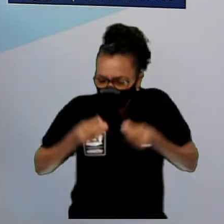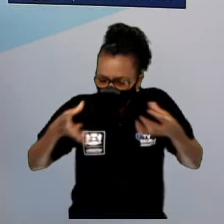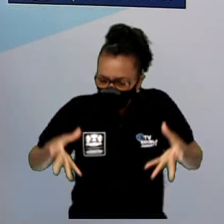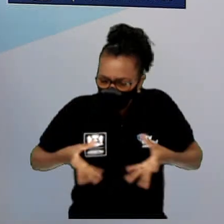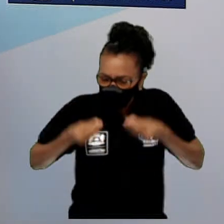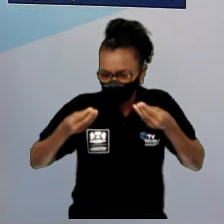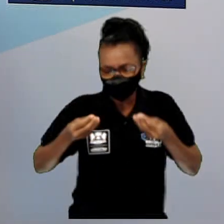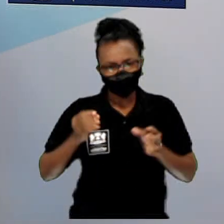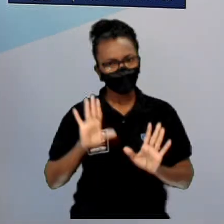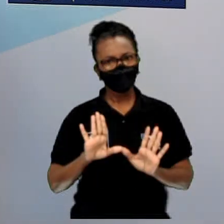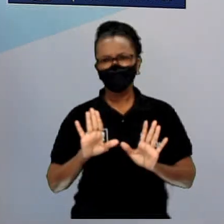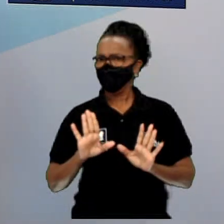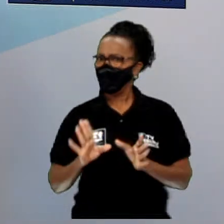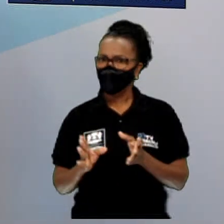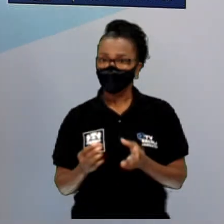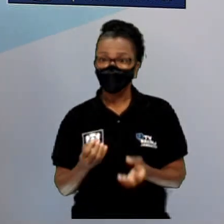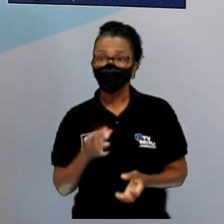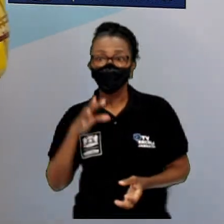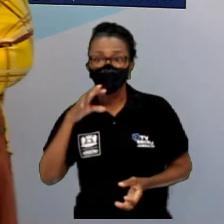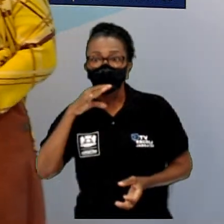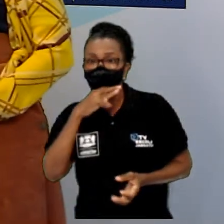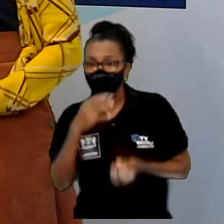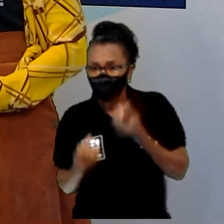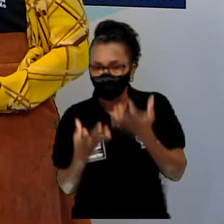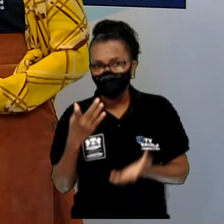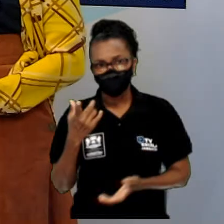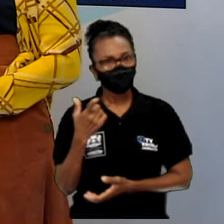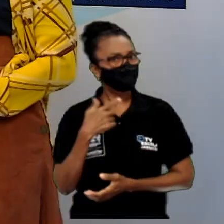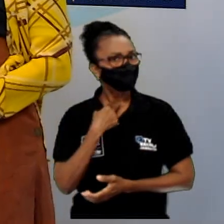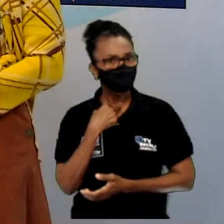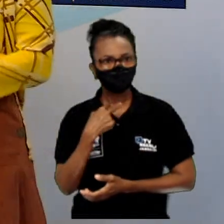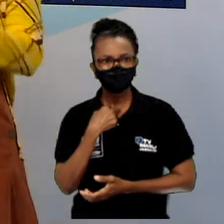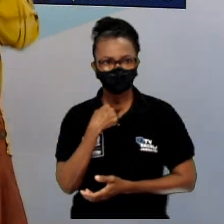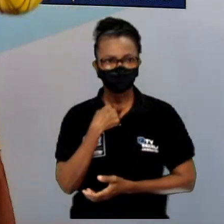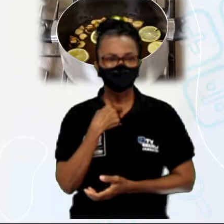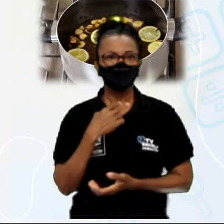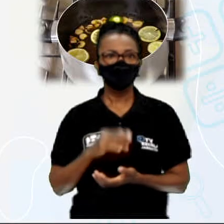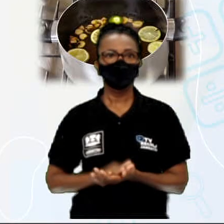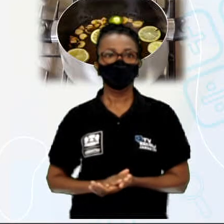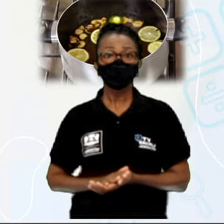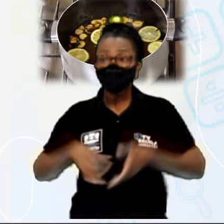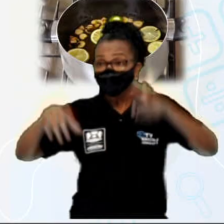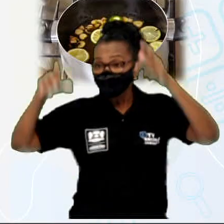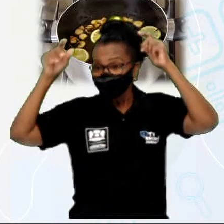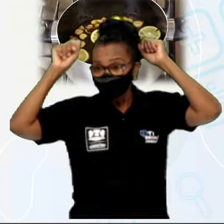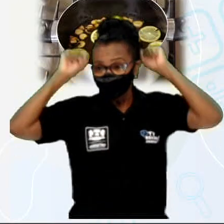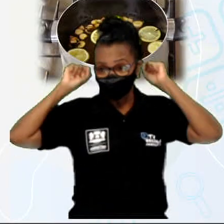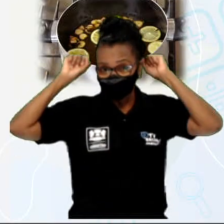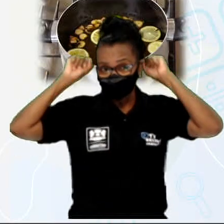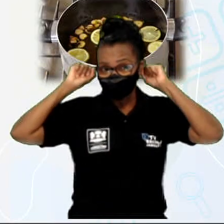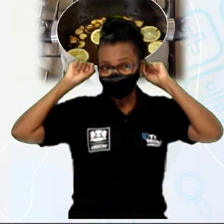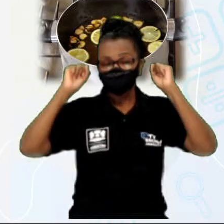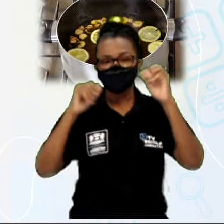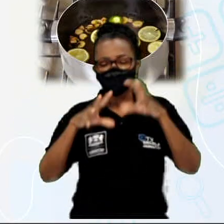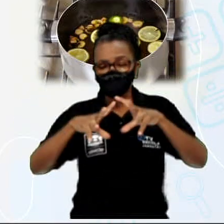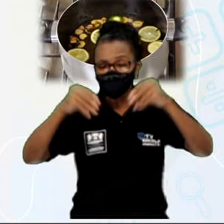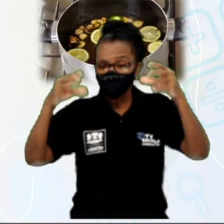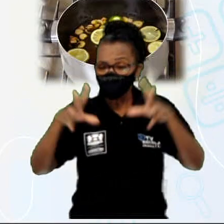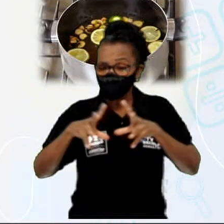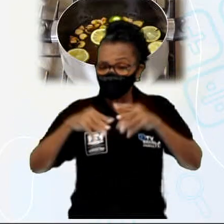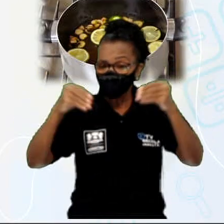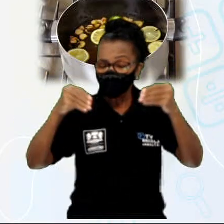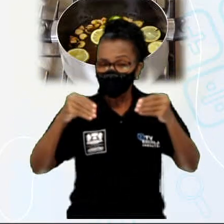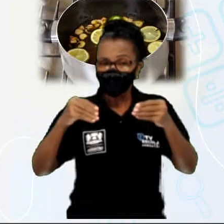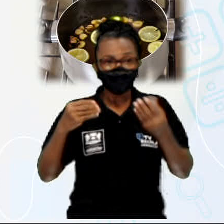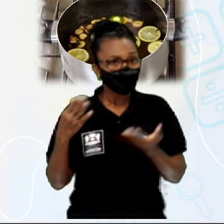poderia ela ser aquecida. E esse chapéu aqui, de palha, esse